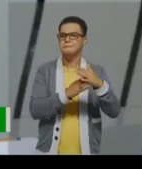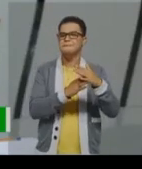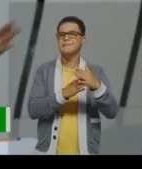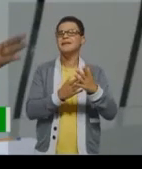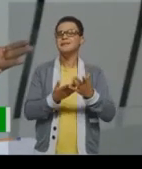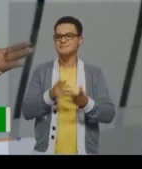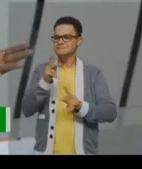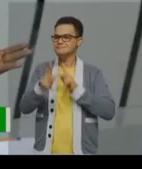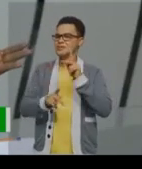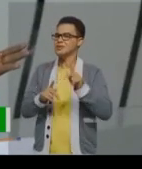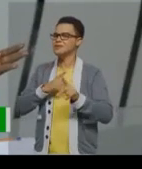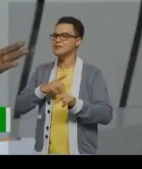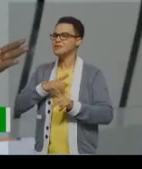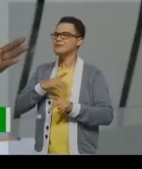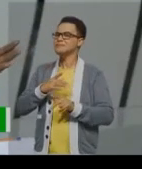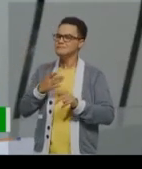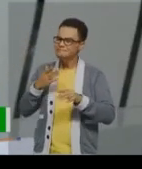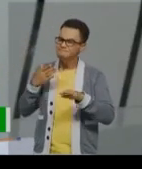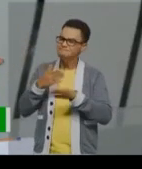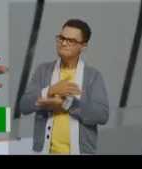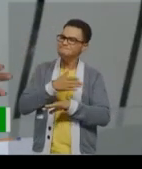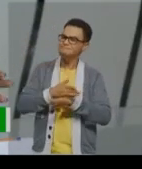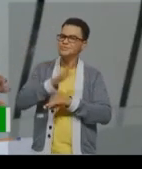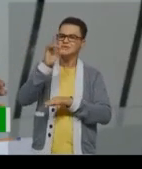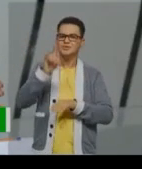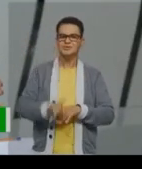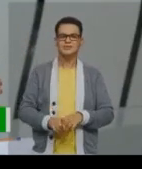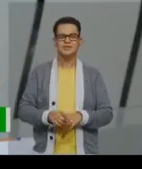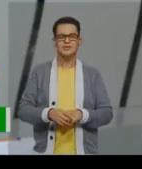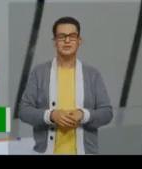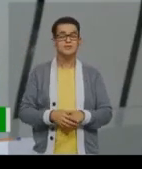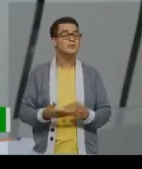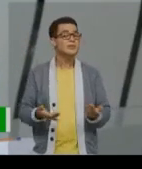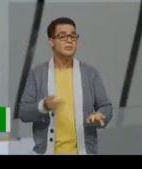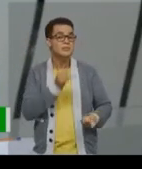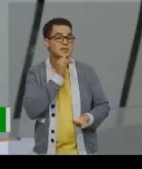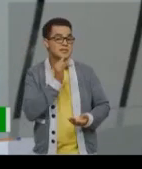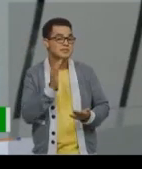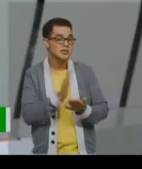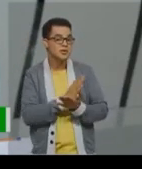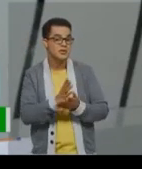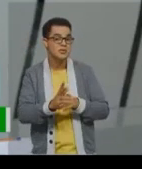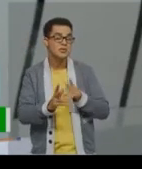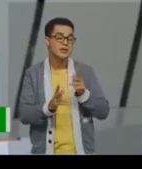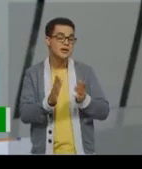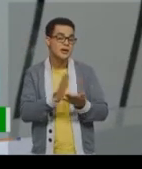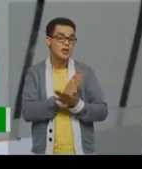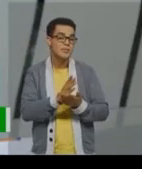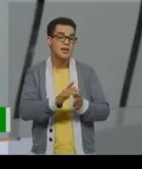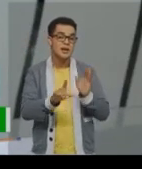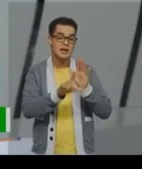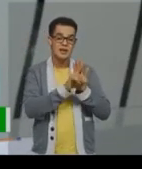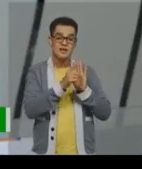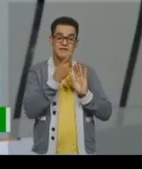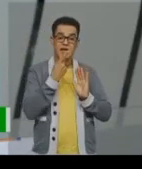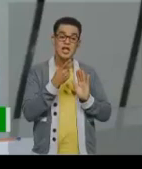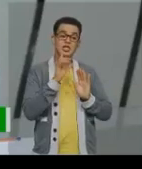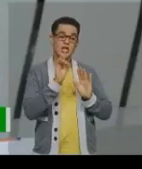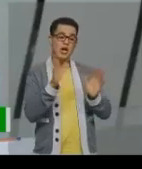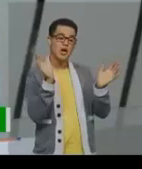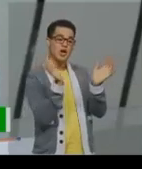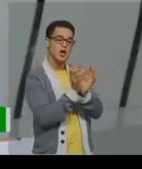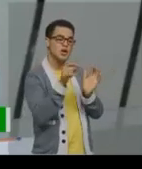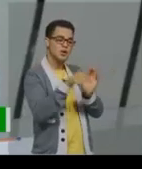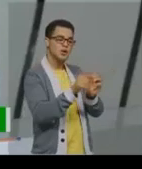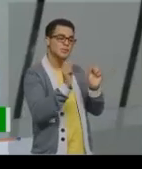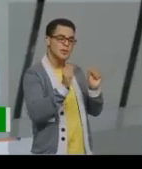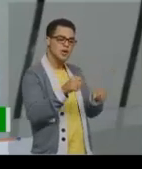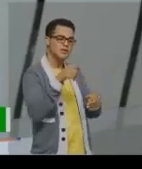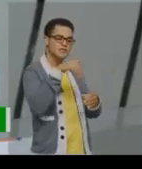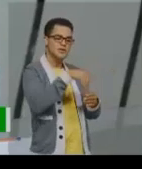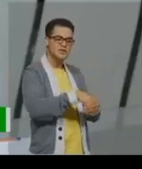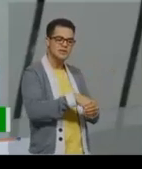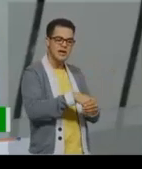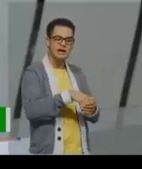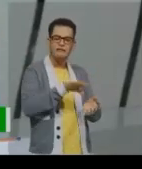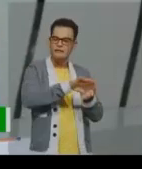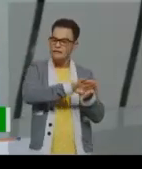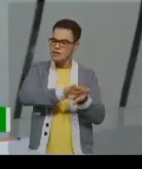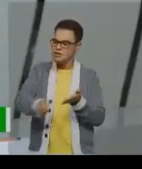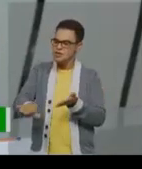direitos. Quando a lei estabelece, por exemplo, que somente um determinado grupo pode votar, né? E exclui ali analfabetos,